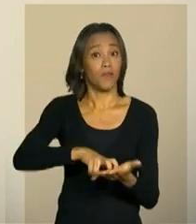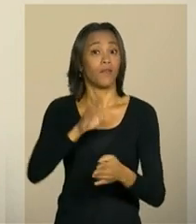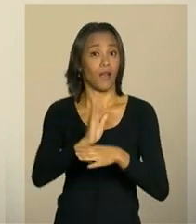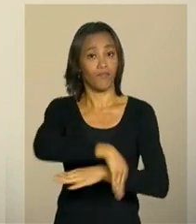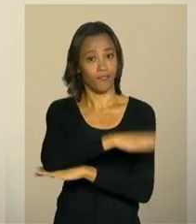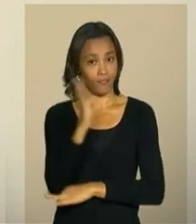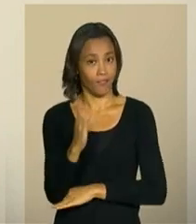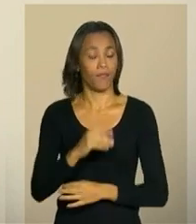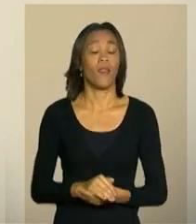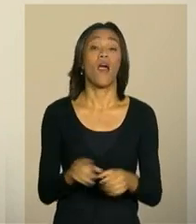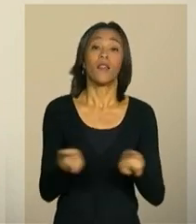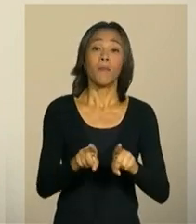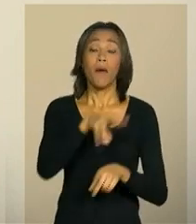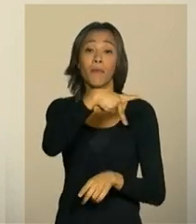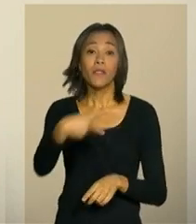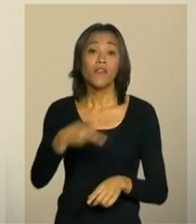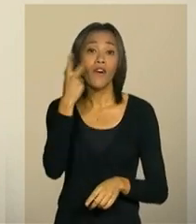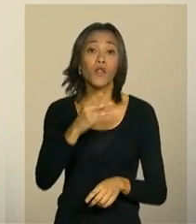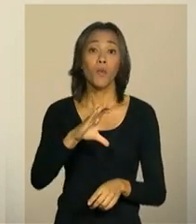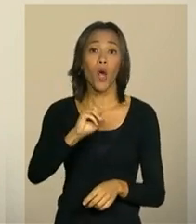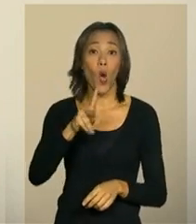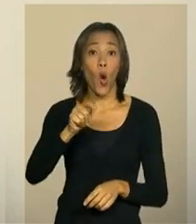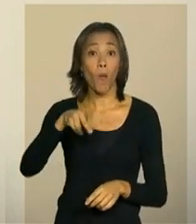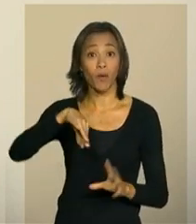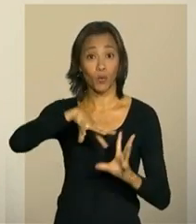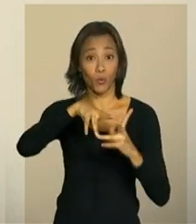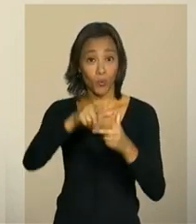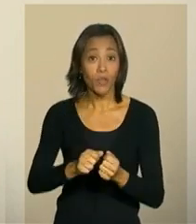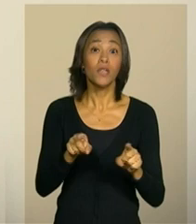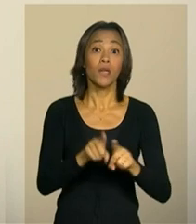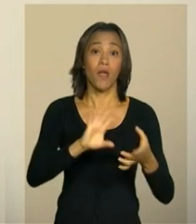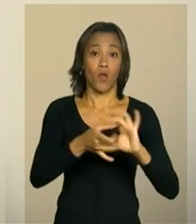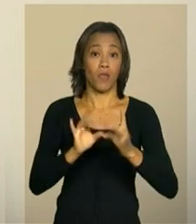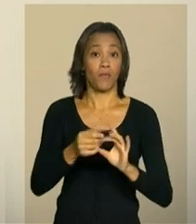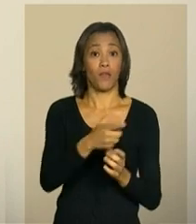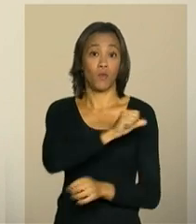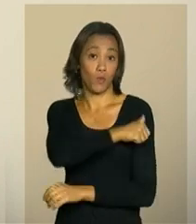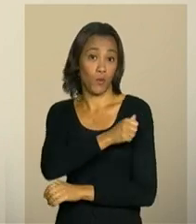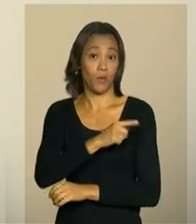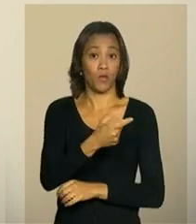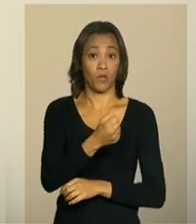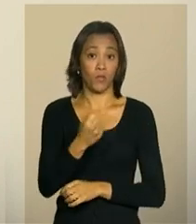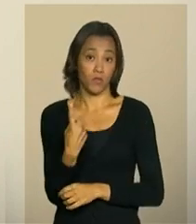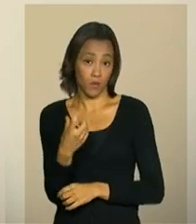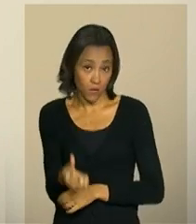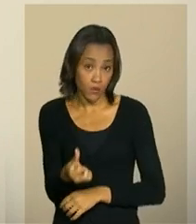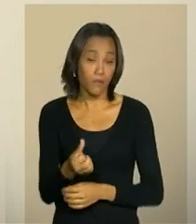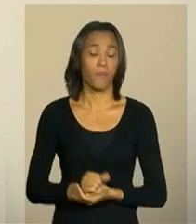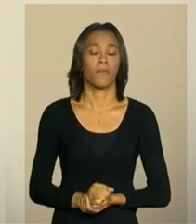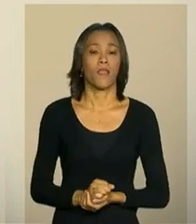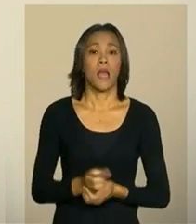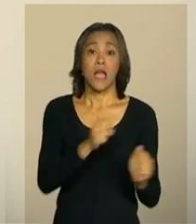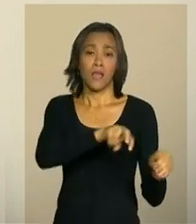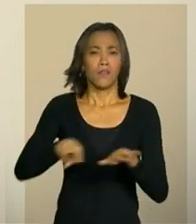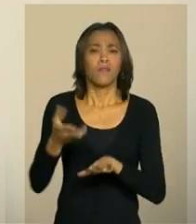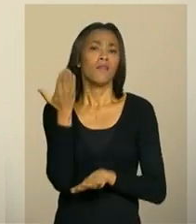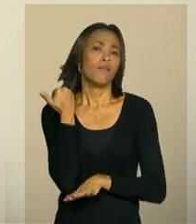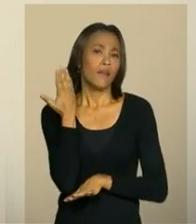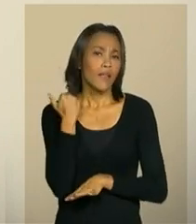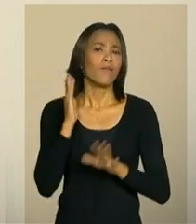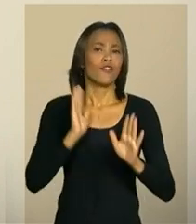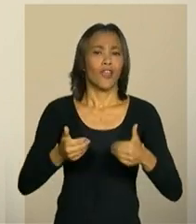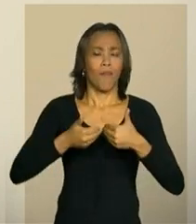a presidenta também falou sobre a Copa do Mundo e a olimpíada do rio em 2016 na semana passada